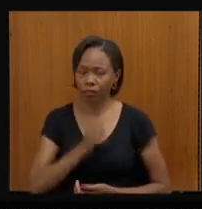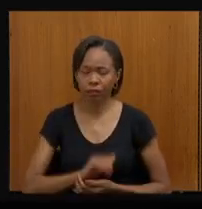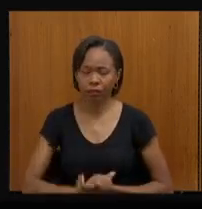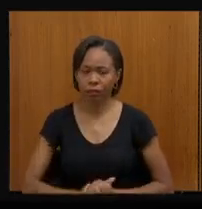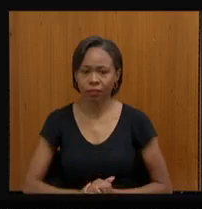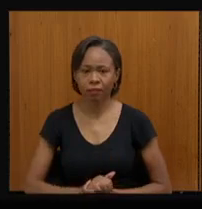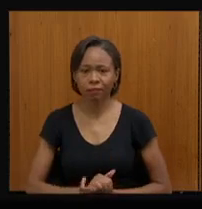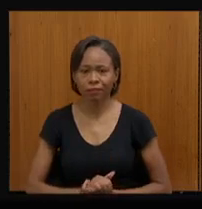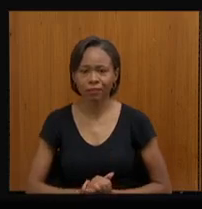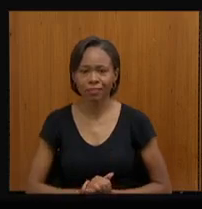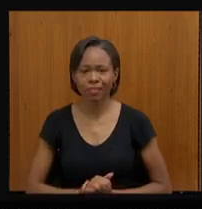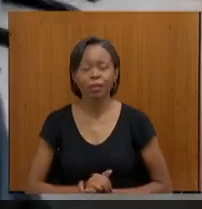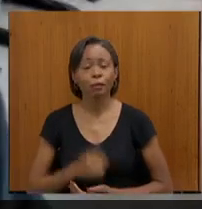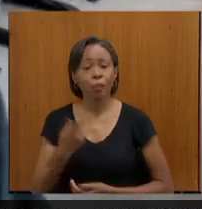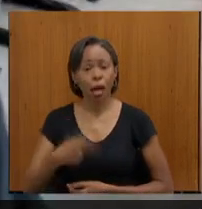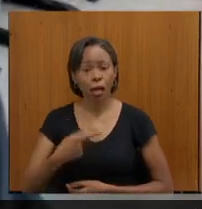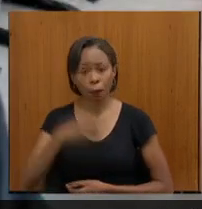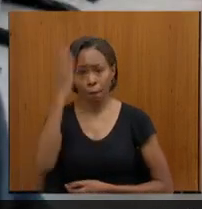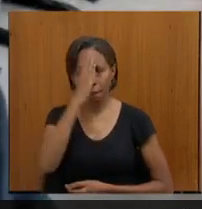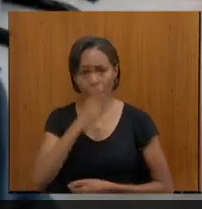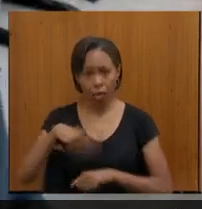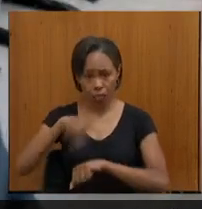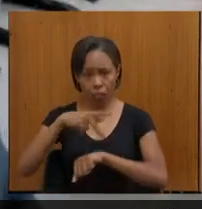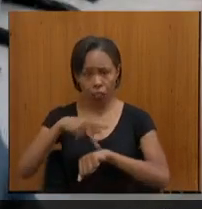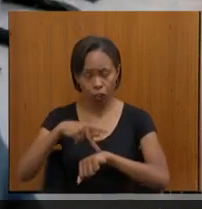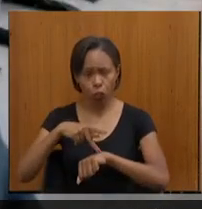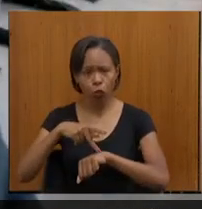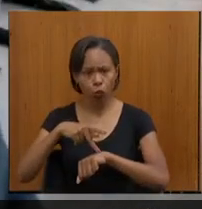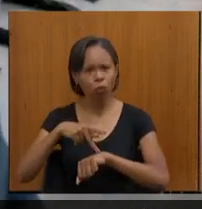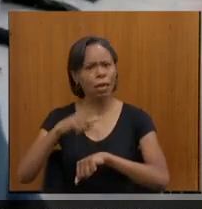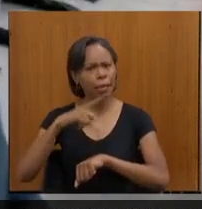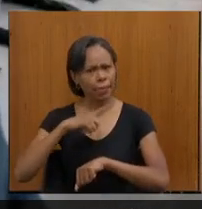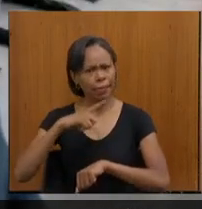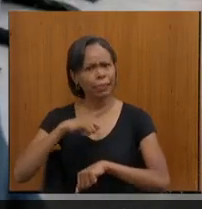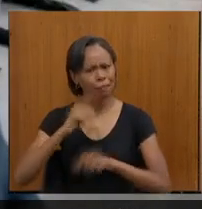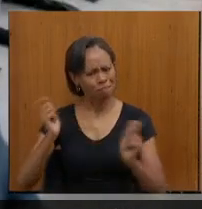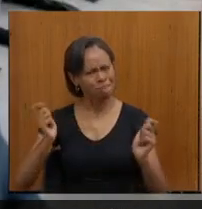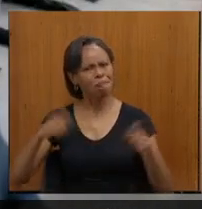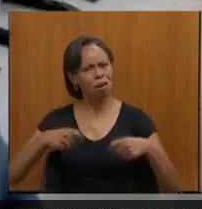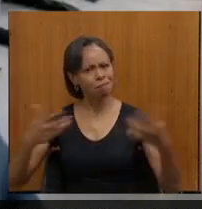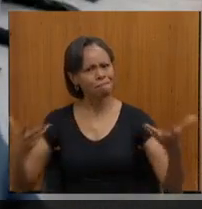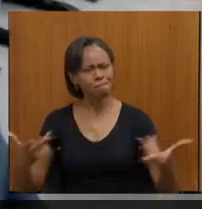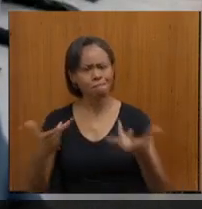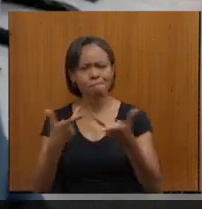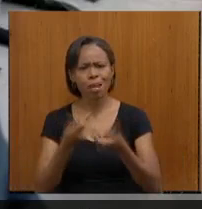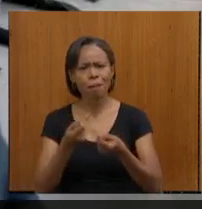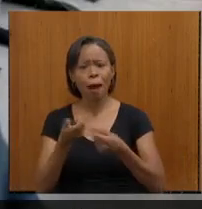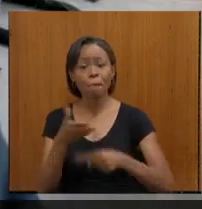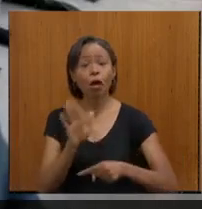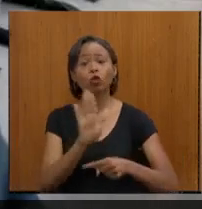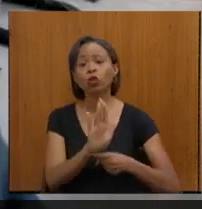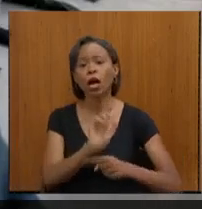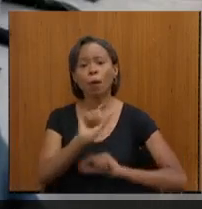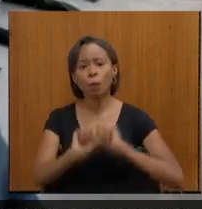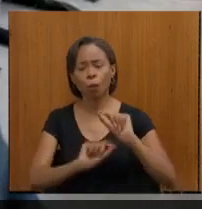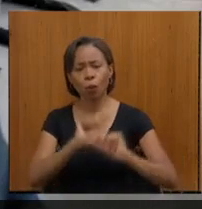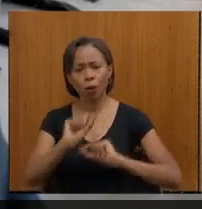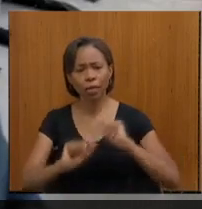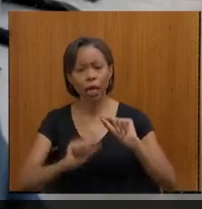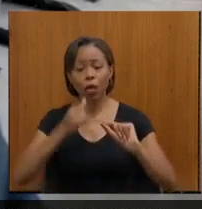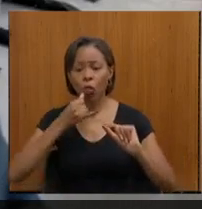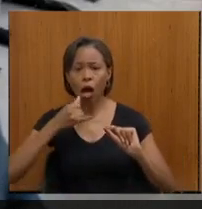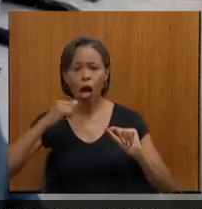é um país com condições excelentes para contribuir na organização da